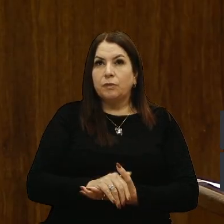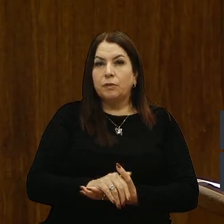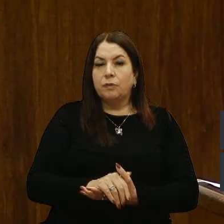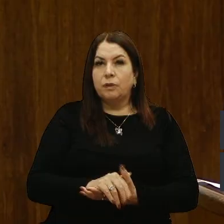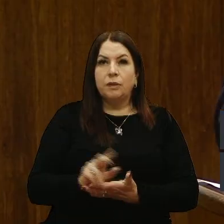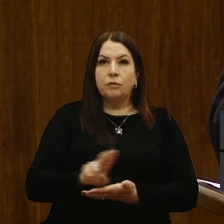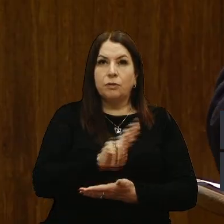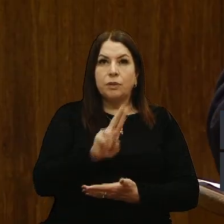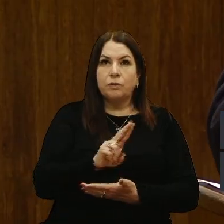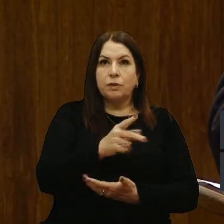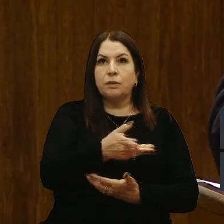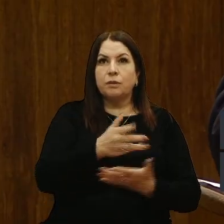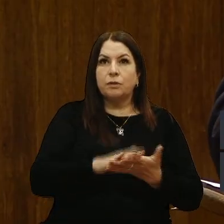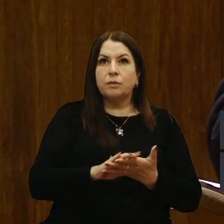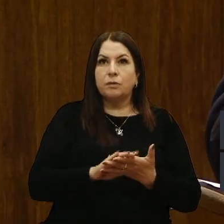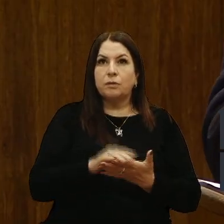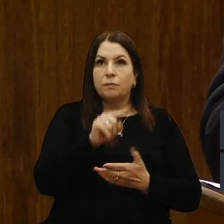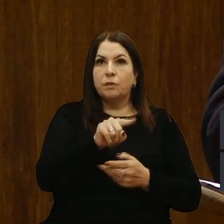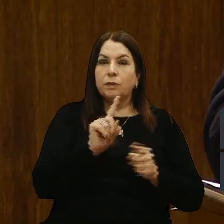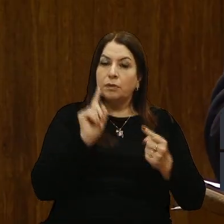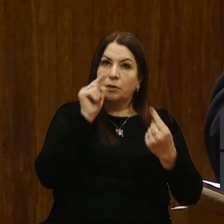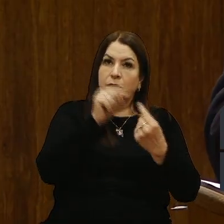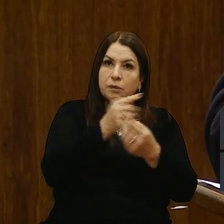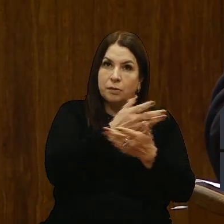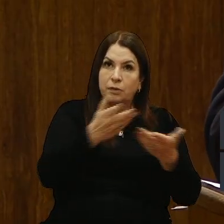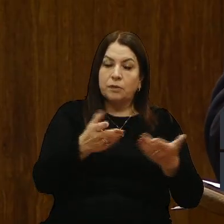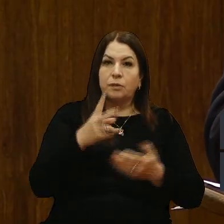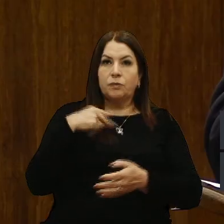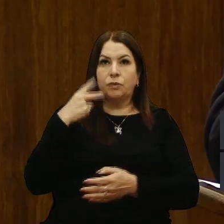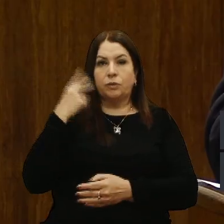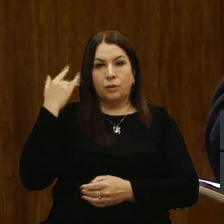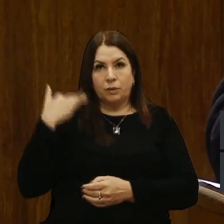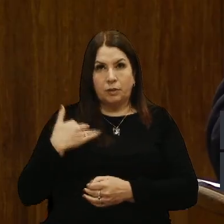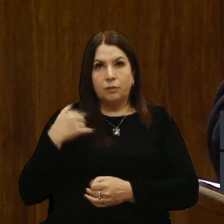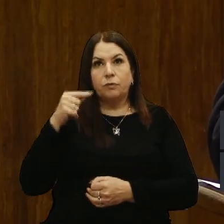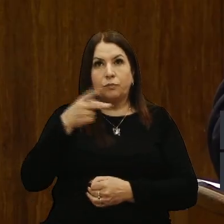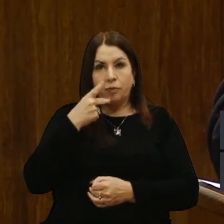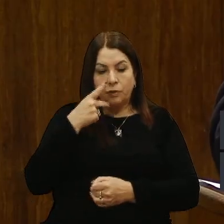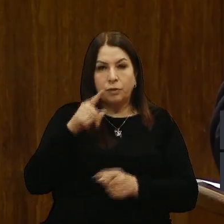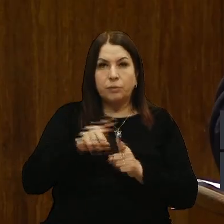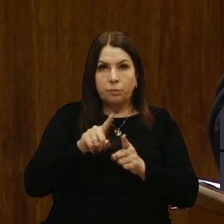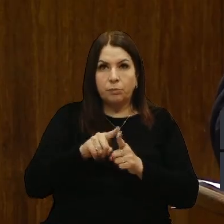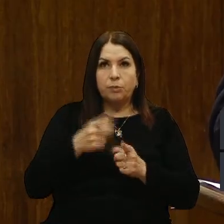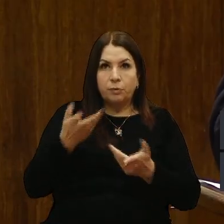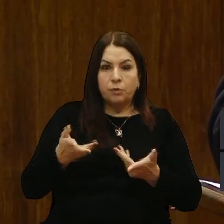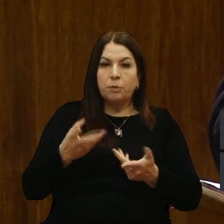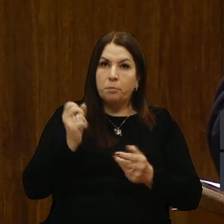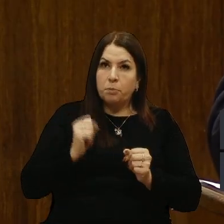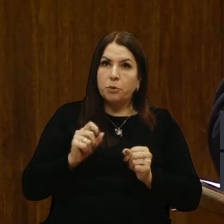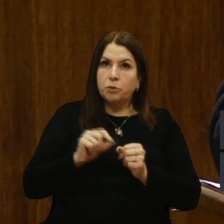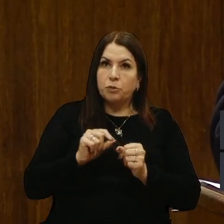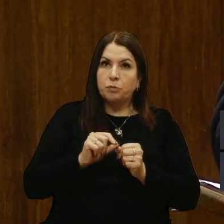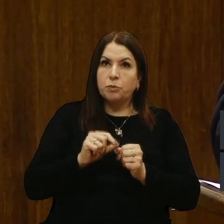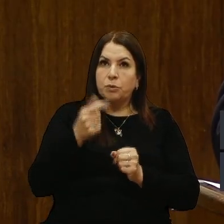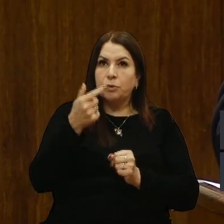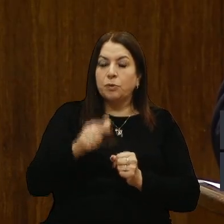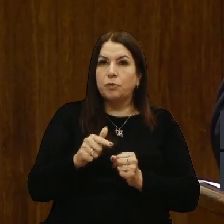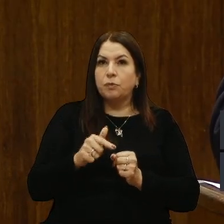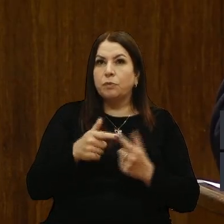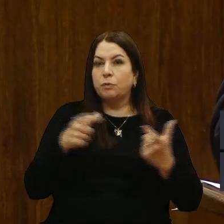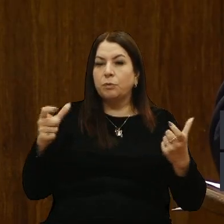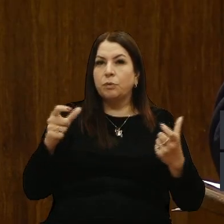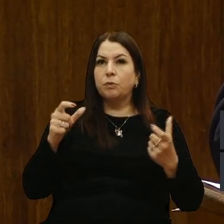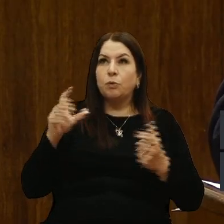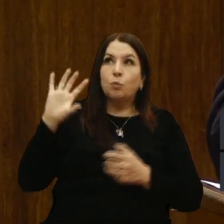não utilizados para aquele fim. A vereadora Daiane trouxe essa questão, que agora a gente pode passar de novo por um grande